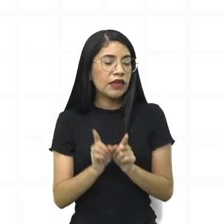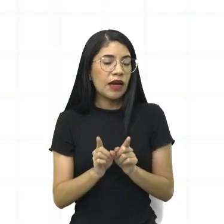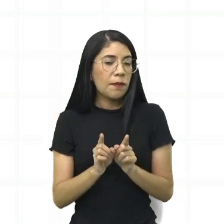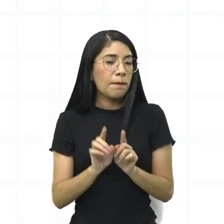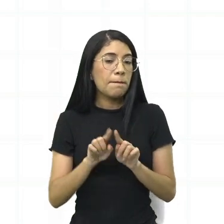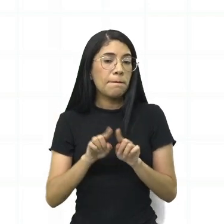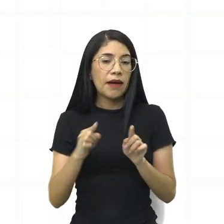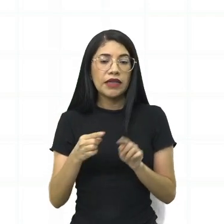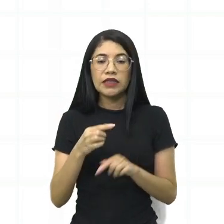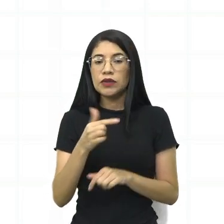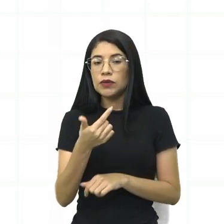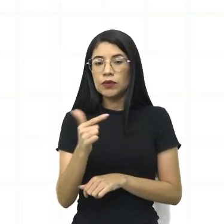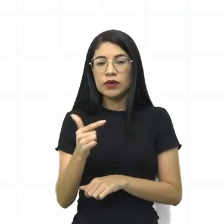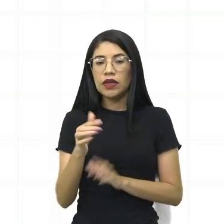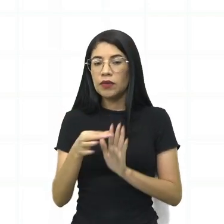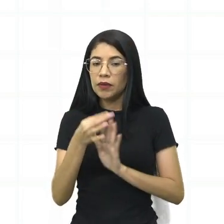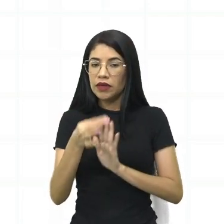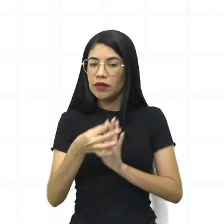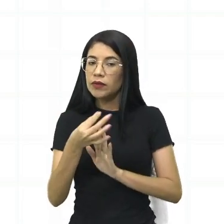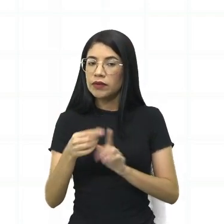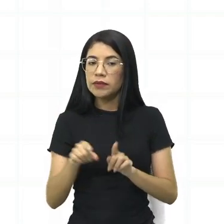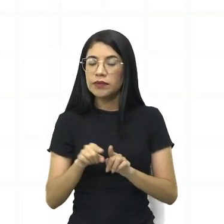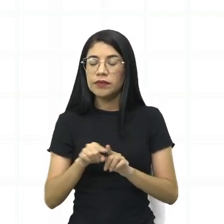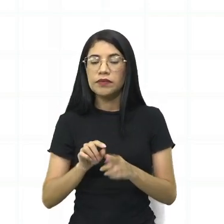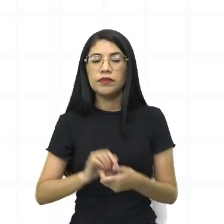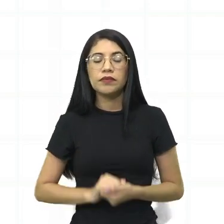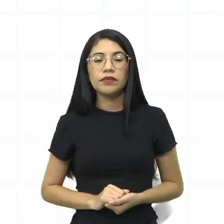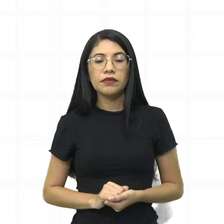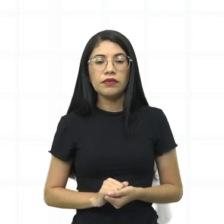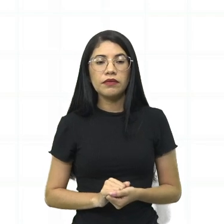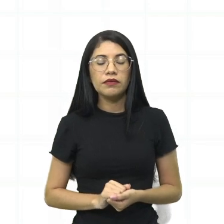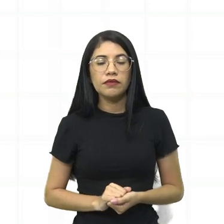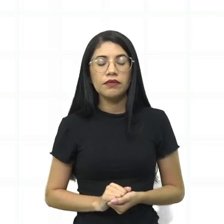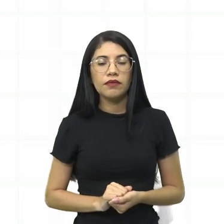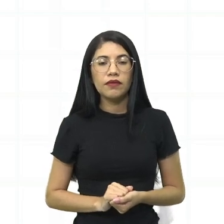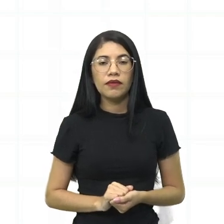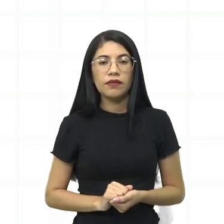omissão de opinião. Emissão de opinião. Então, eu vou trazer